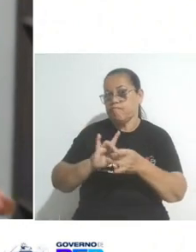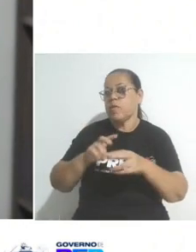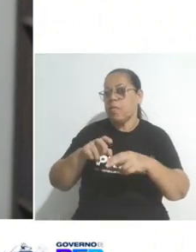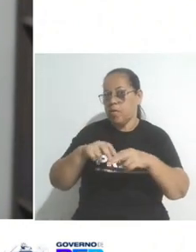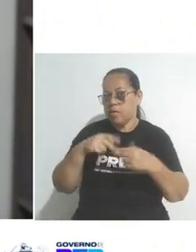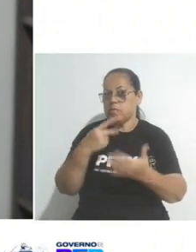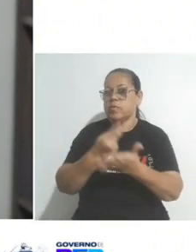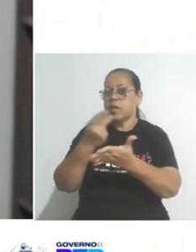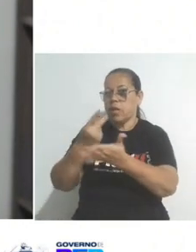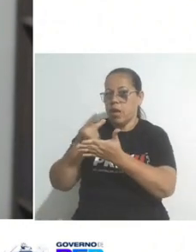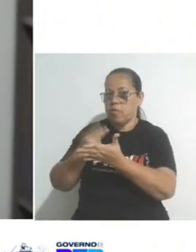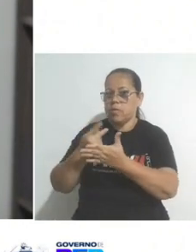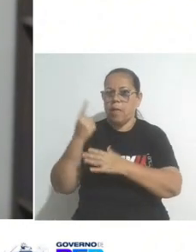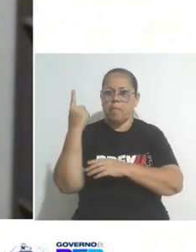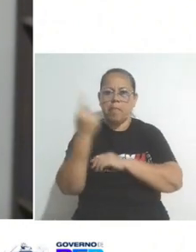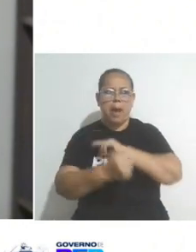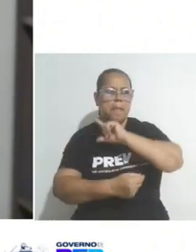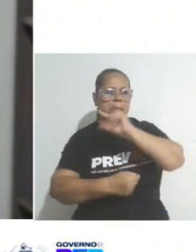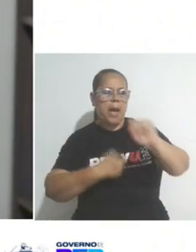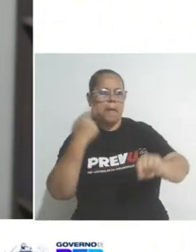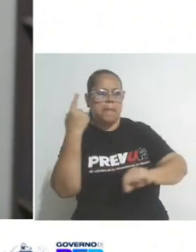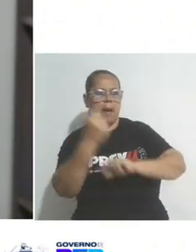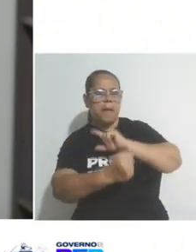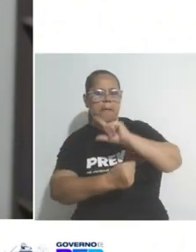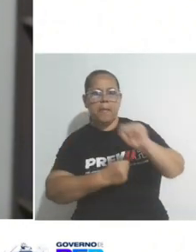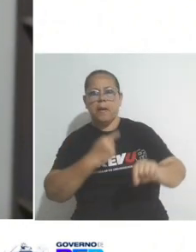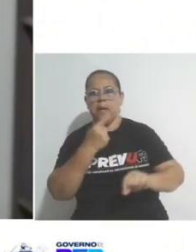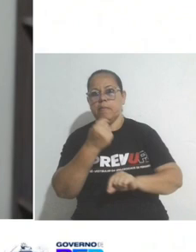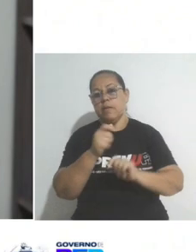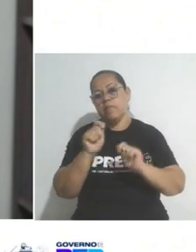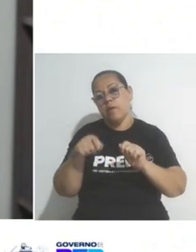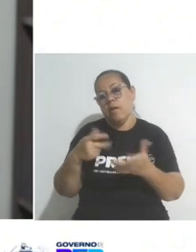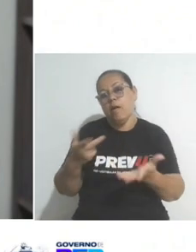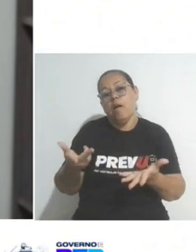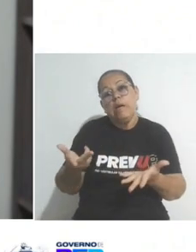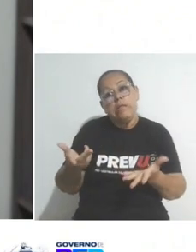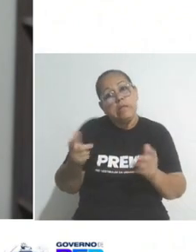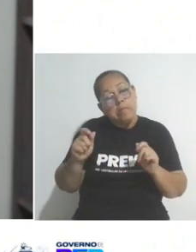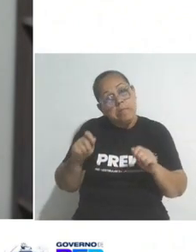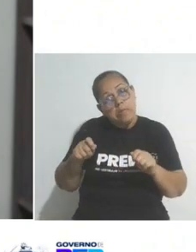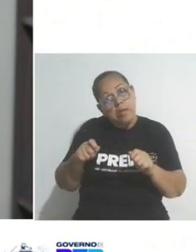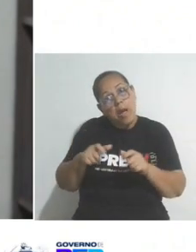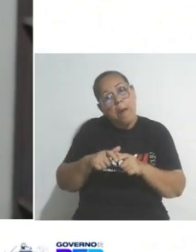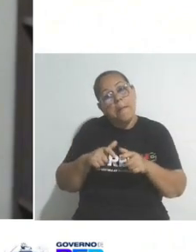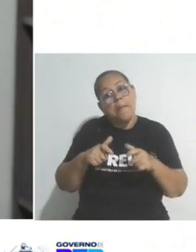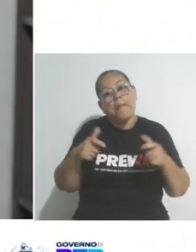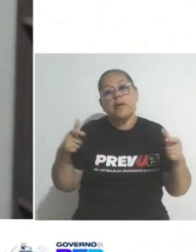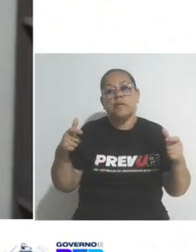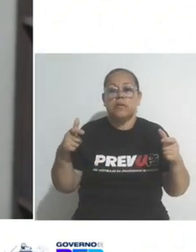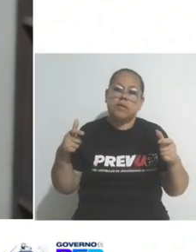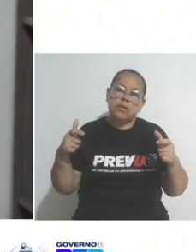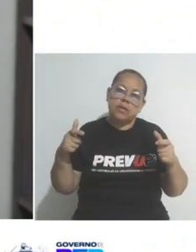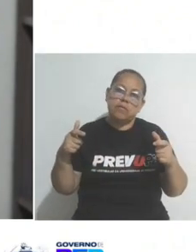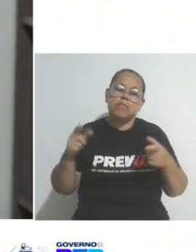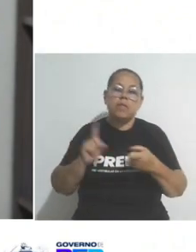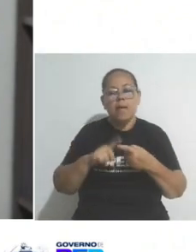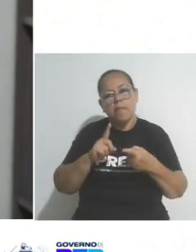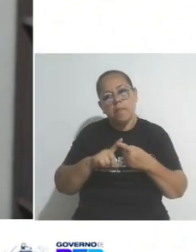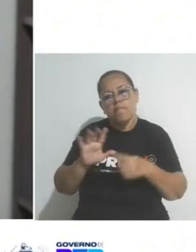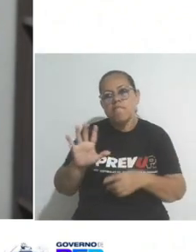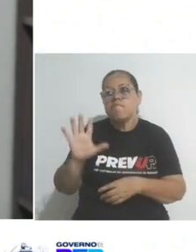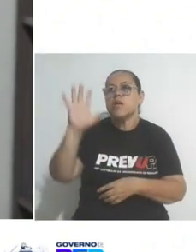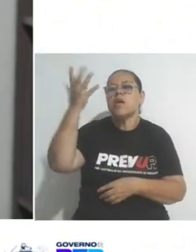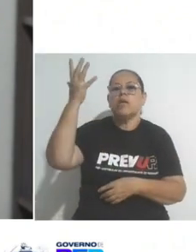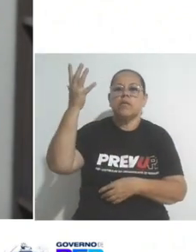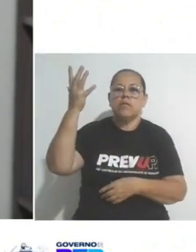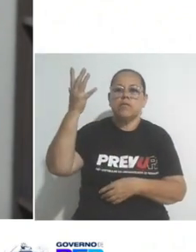movimentos de fuga em massa que podem ser potencializados por eventos climáticos extremos